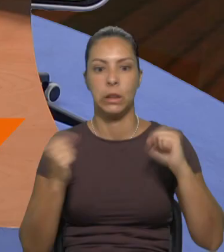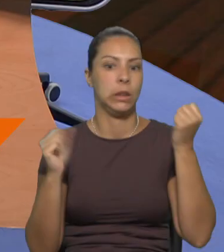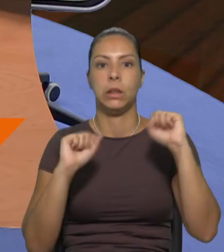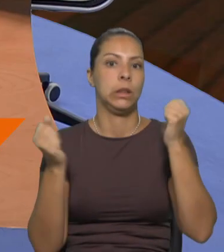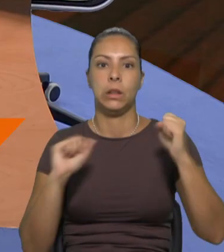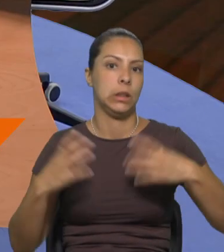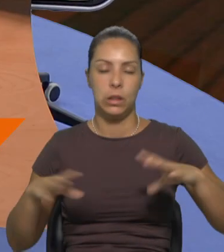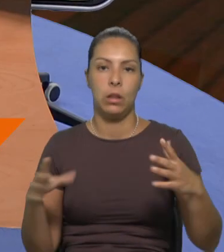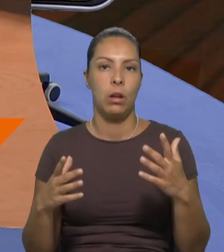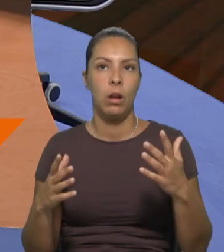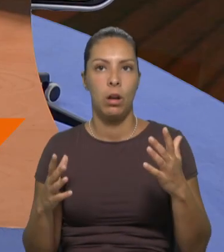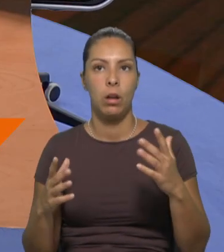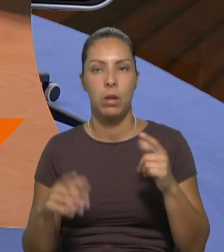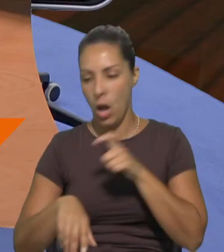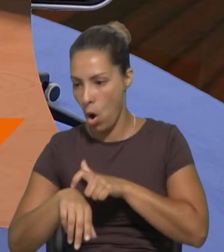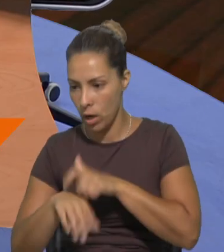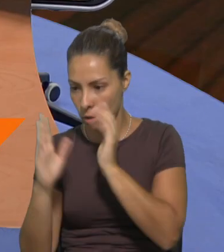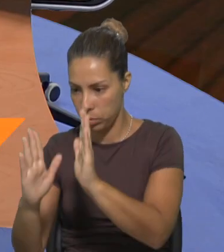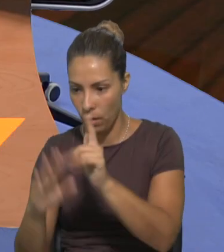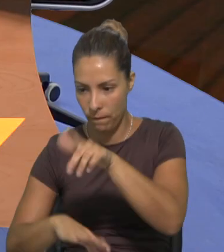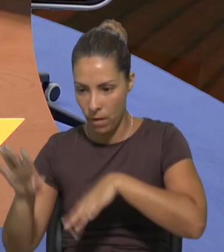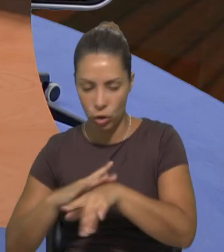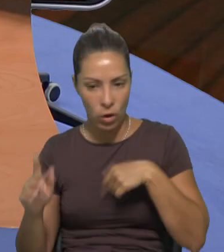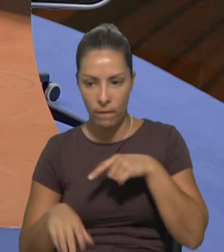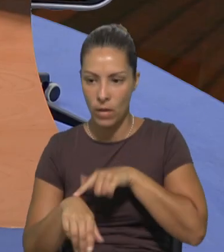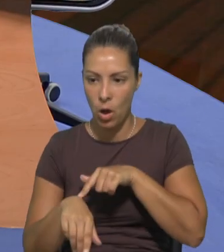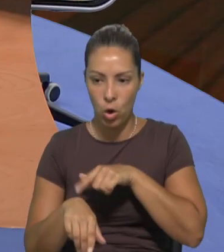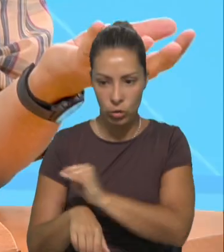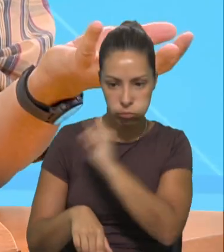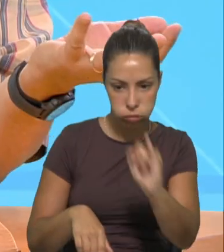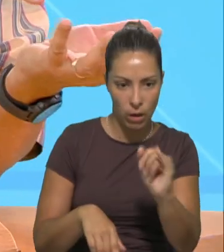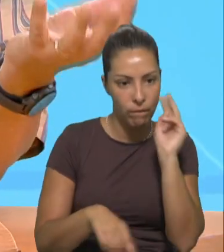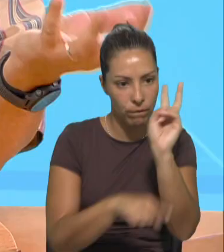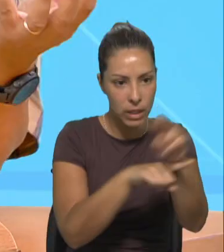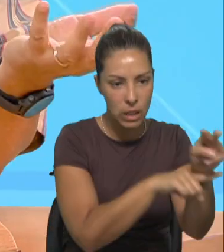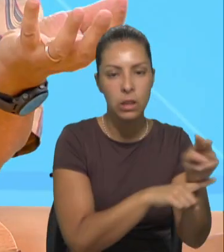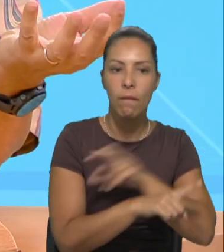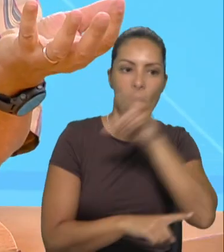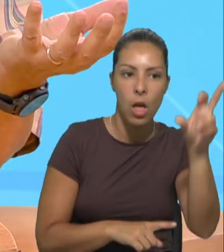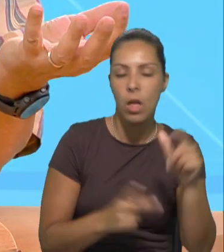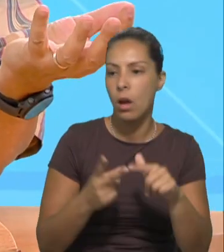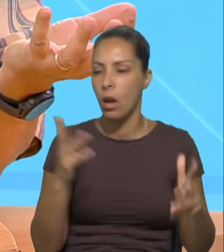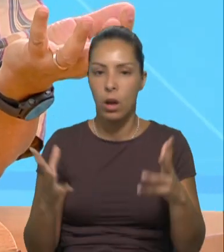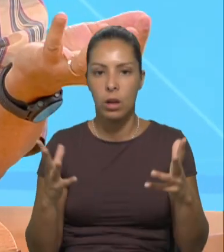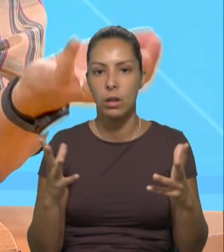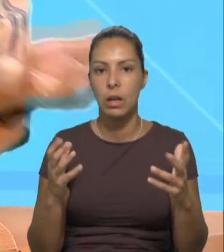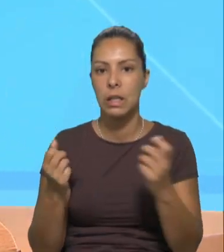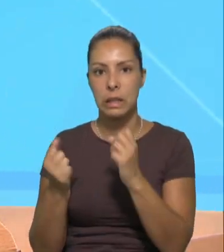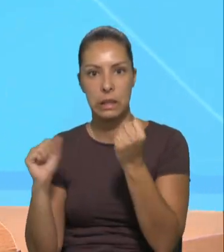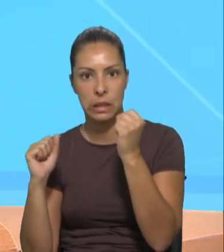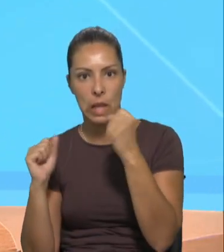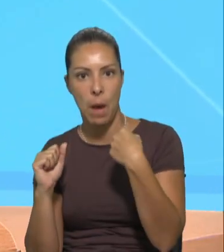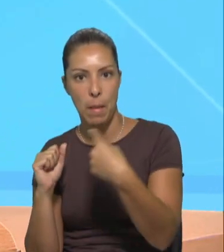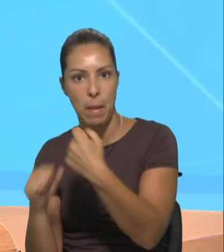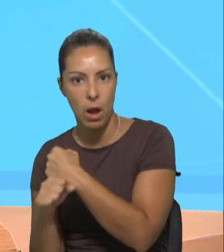é? Às tantas horas tenho que fazer isto e depois tenho que ir visitar aquilo, e parece que saímos do stress do dia-a-dia normal do nosso trabalho para